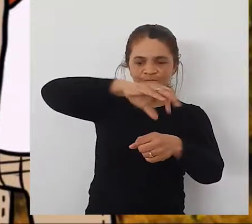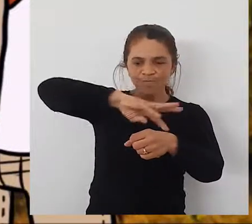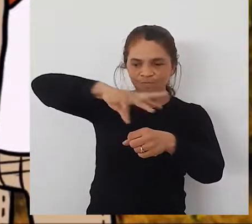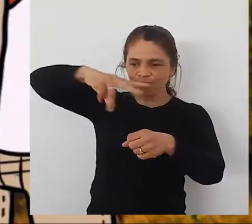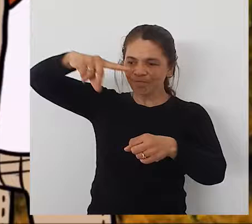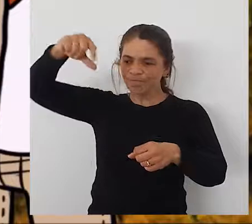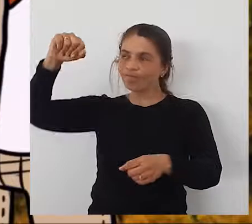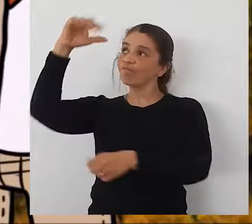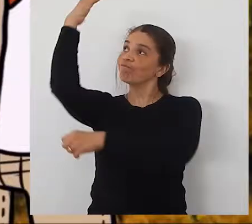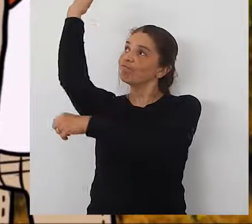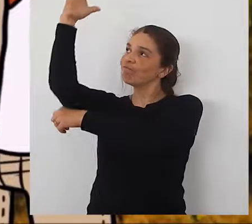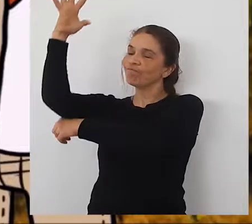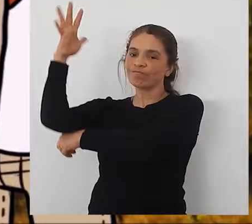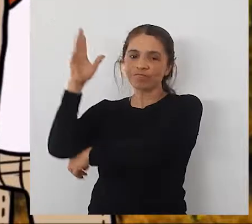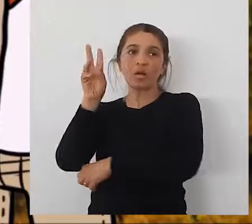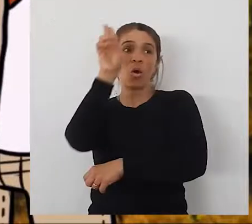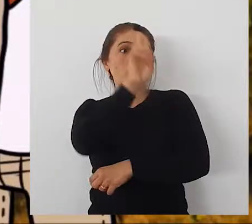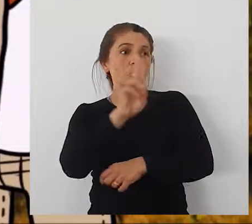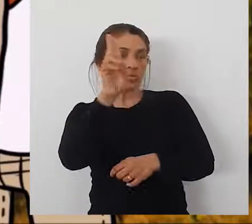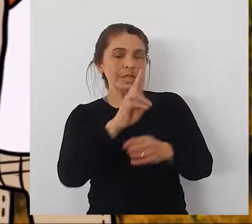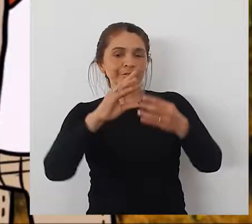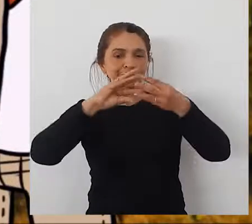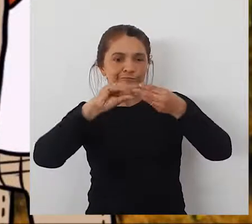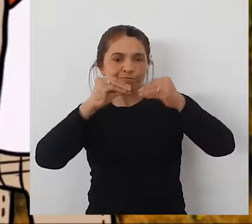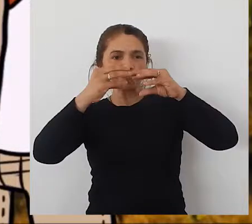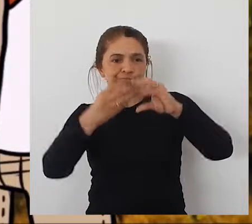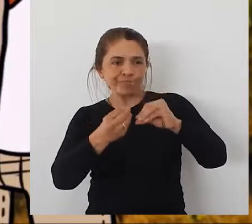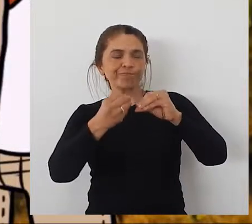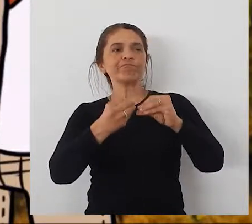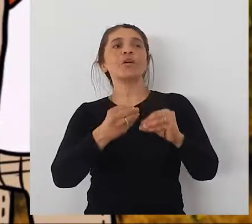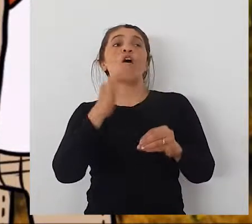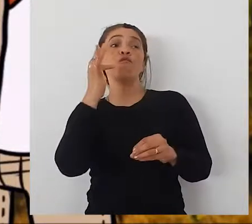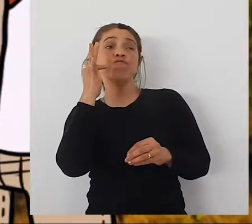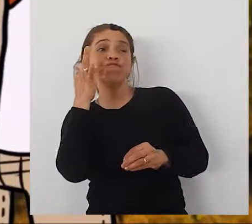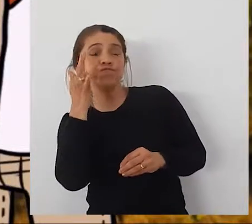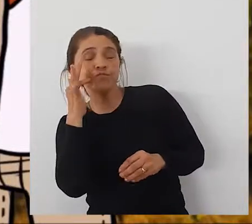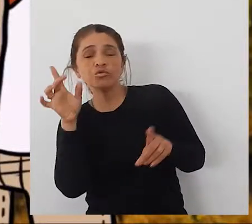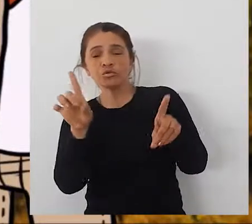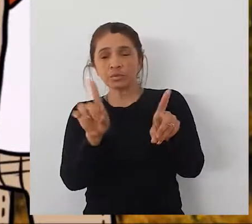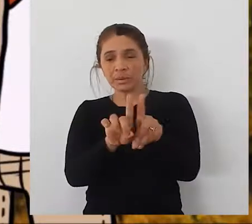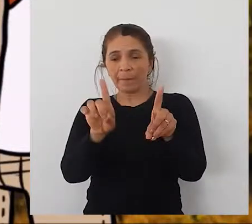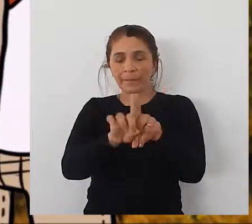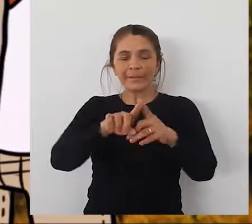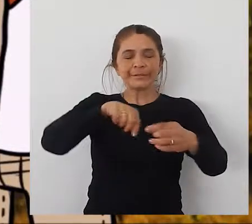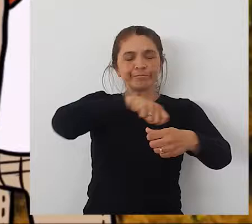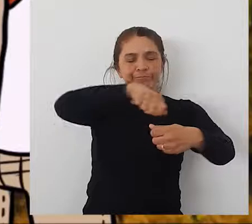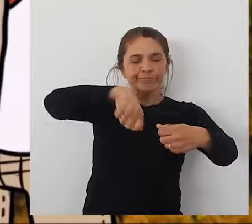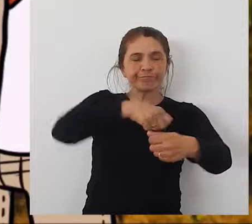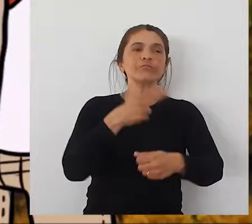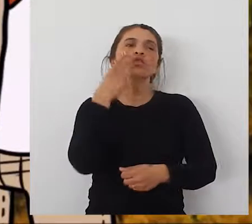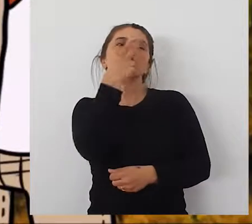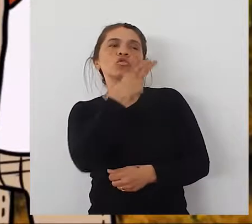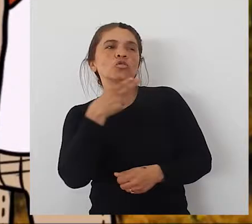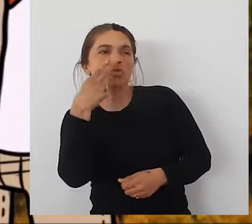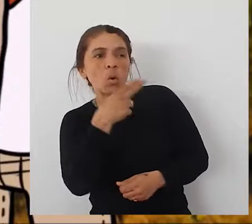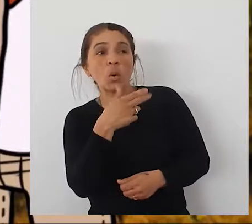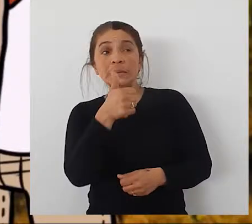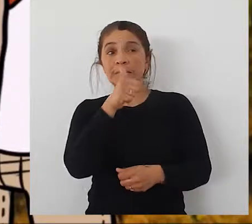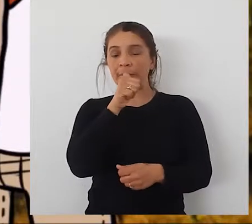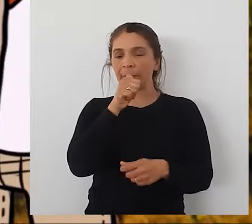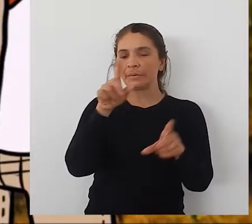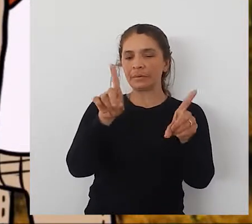da mangabeira é usado para fazer uma borracha de cor rosada e o fruto é usado para fazer diferentes doces e